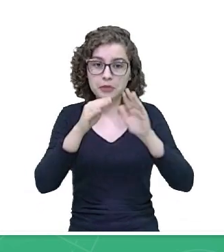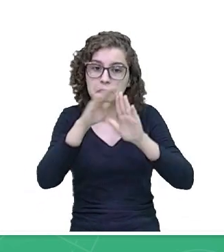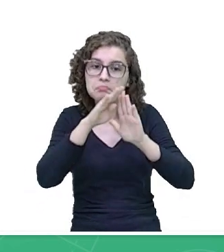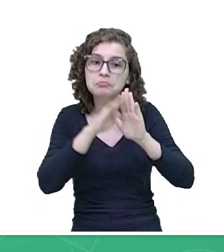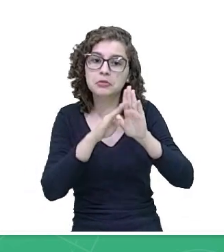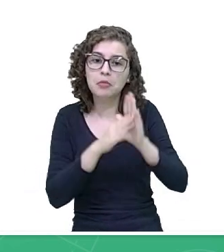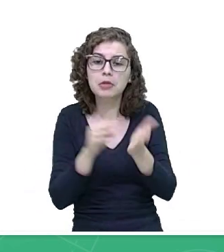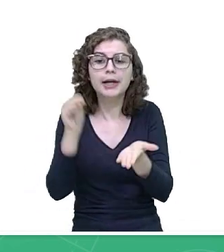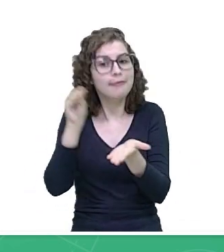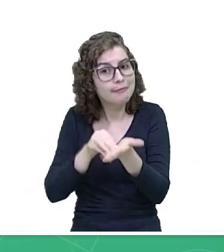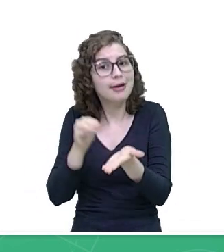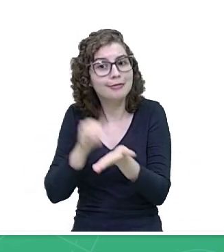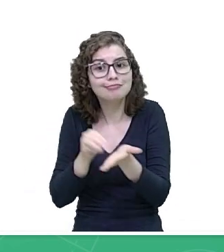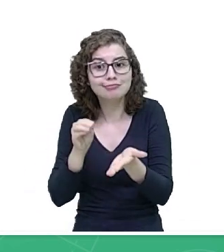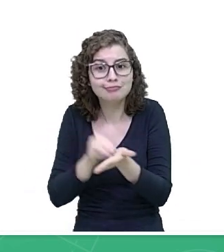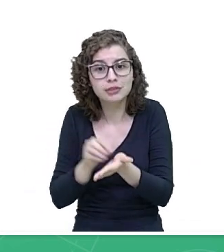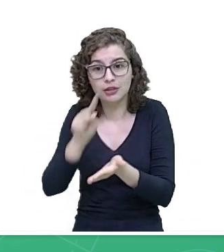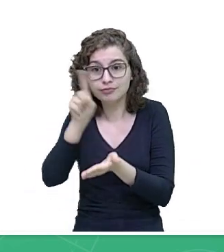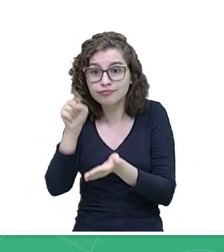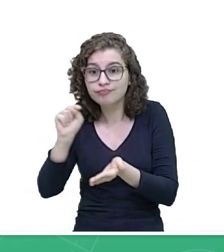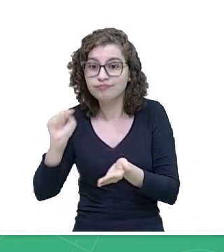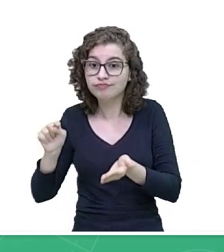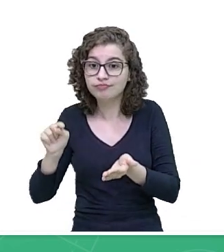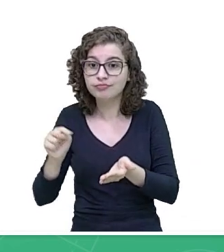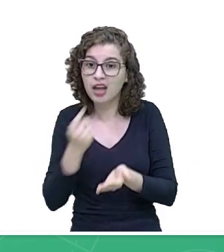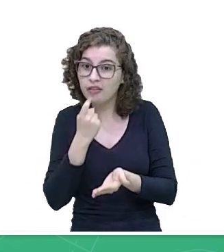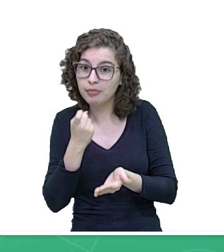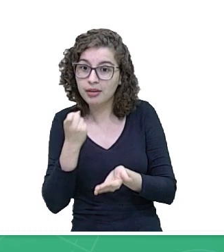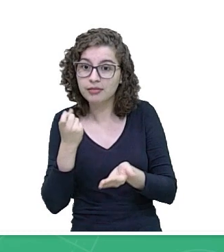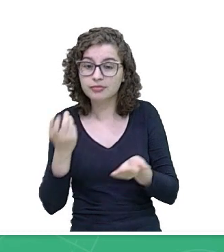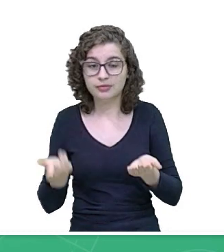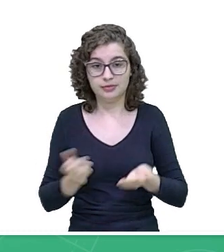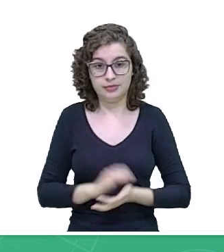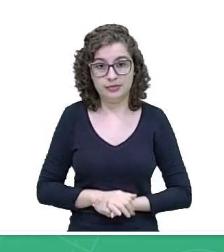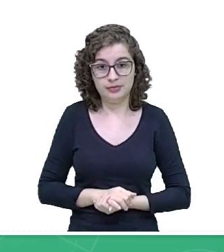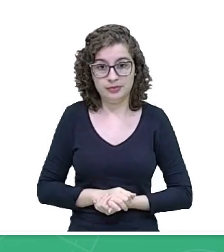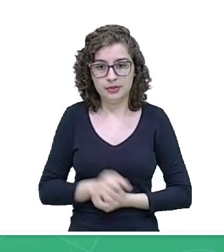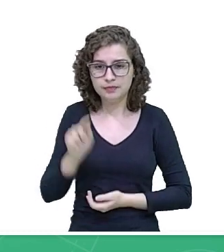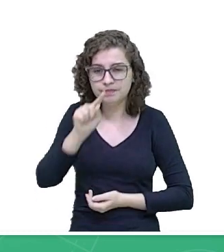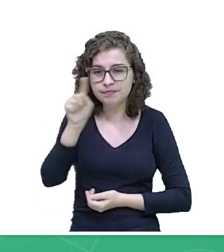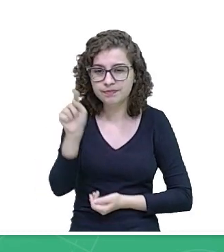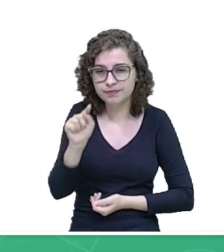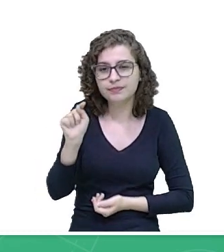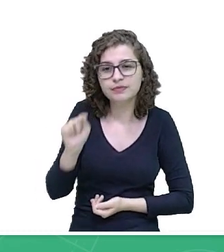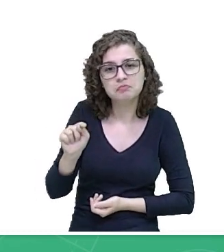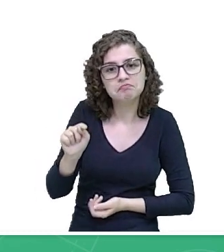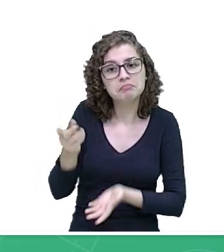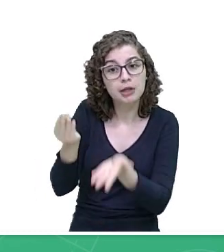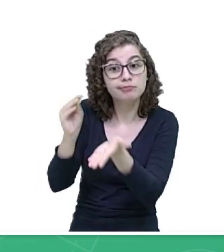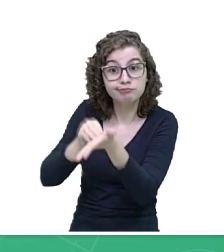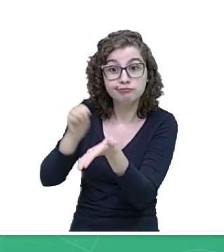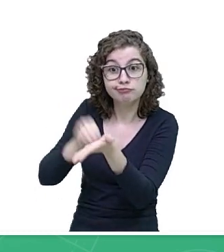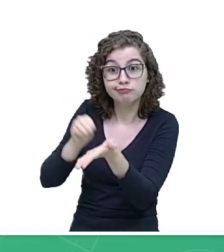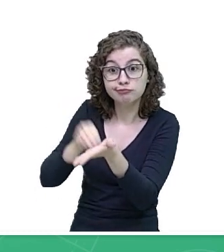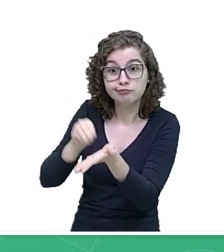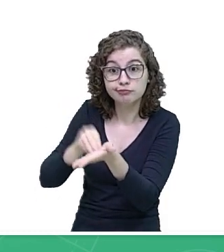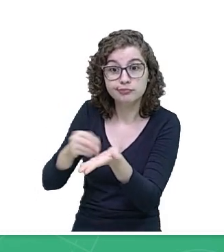está faltando. Então, vocês viram que na matriz eu tenho essa interrogação, que é o elemento que está faltando, tá?